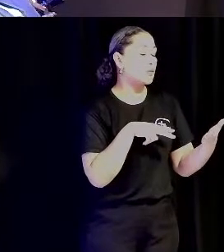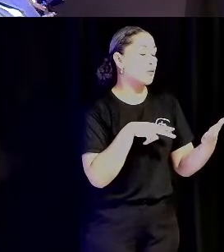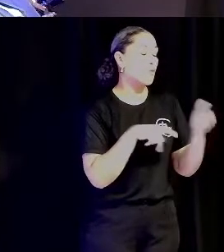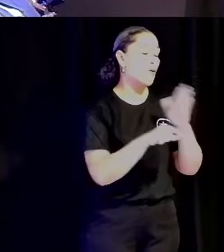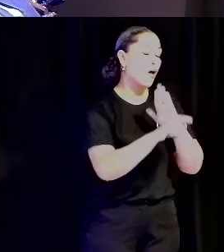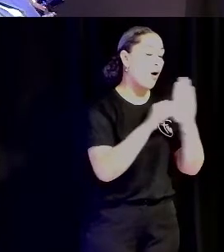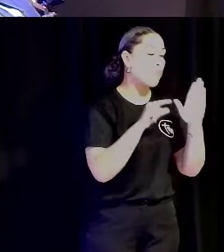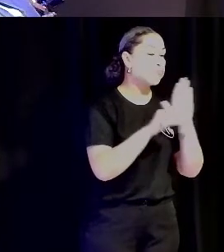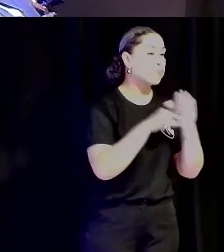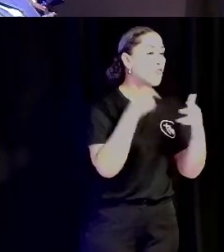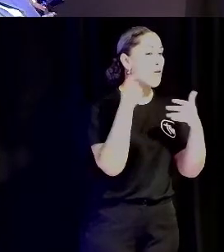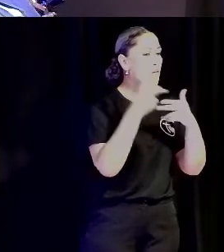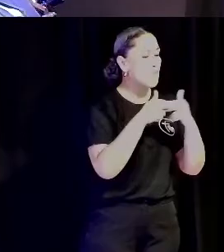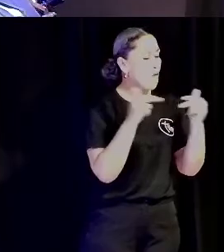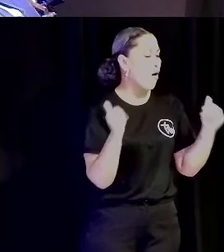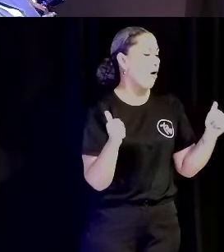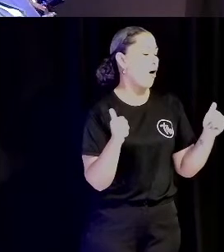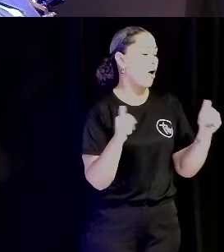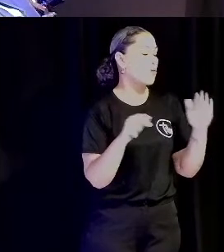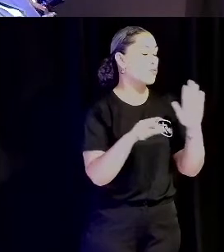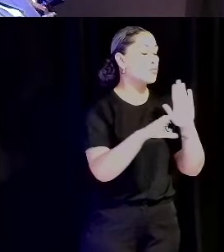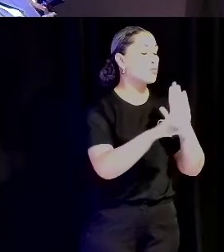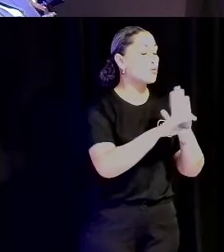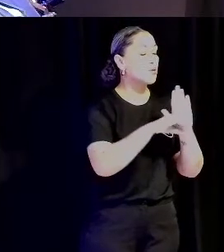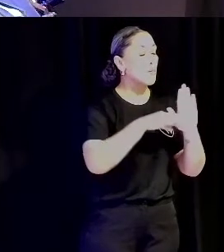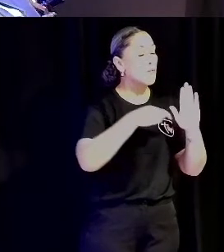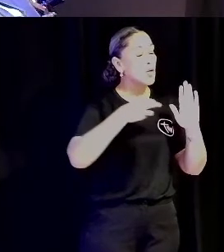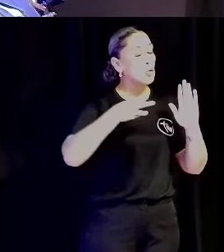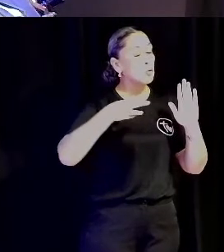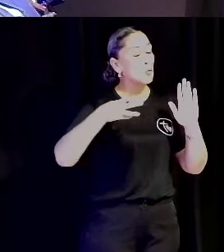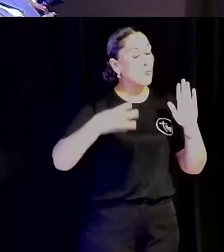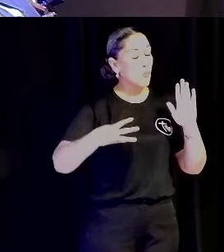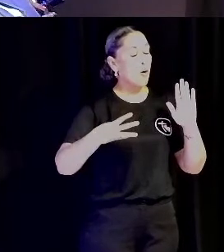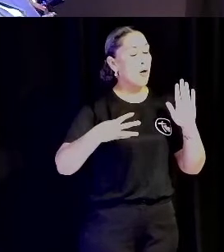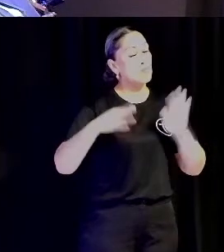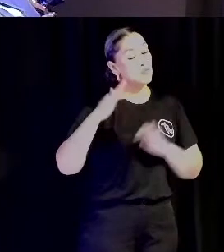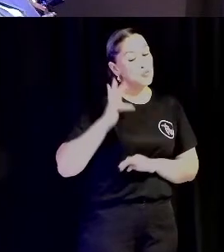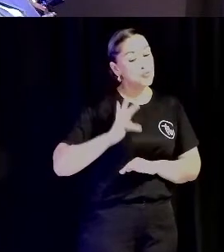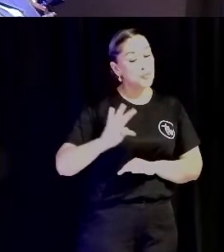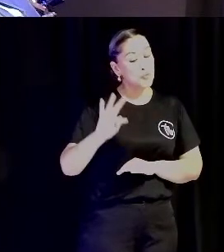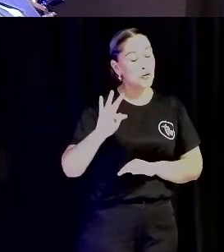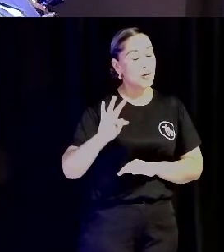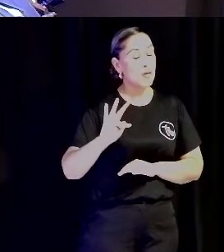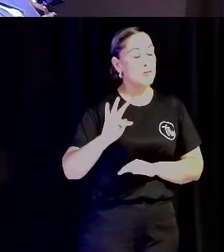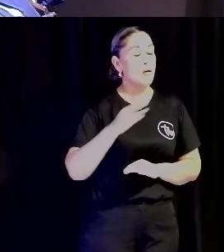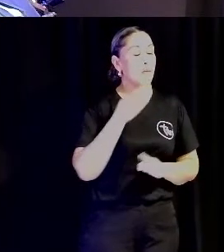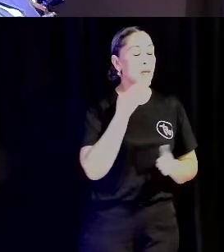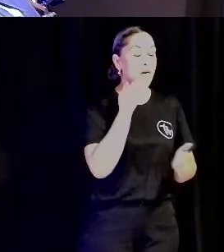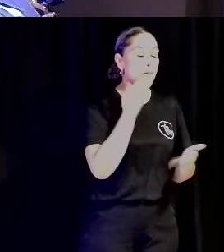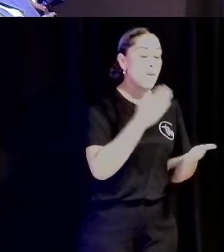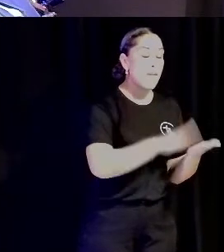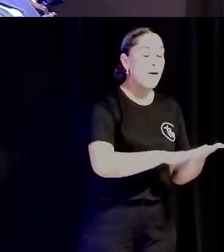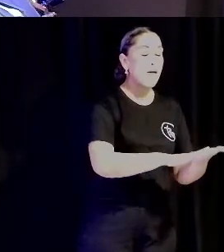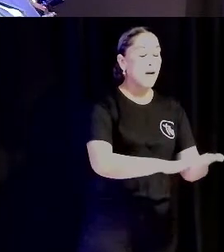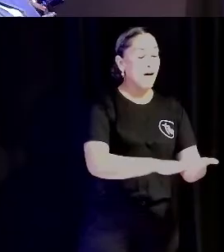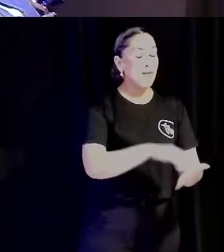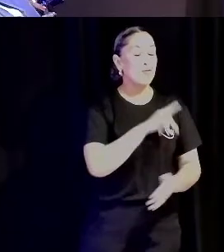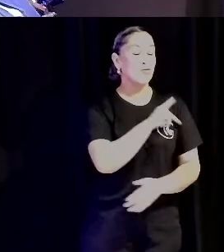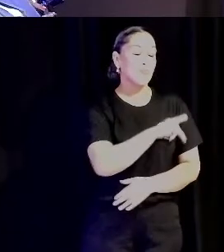alguns versos do capítulo 4 de Filipenses. Carta de Paulo à igreja de